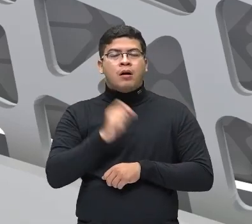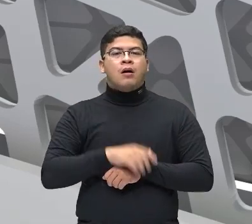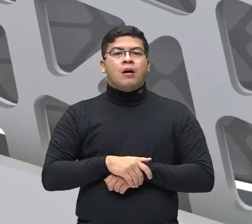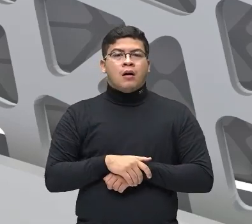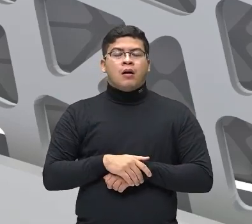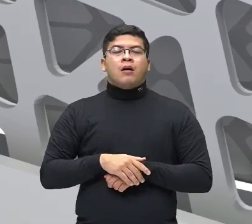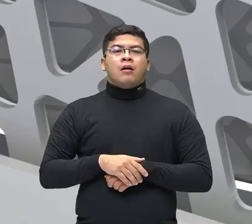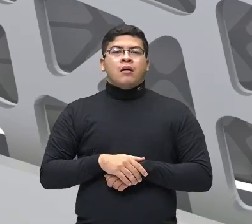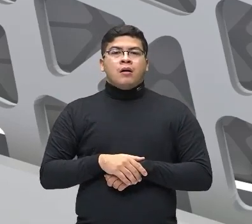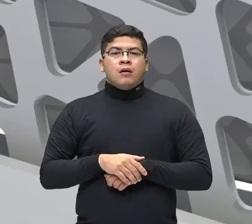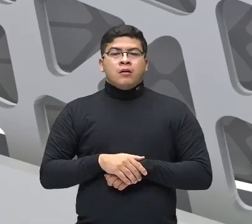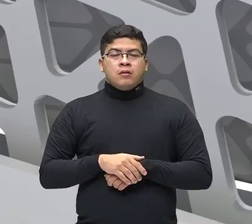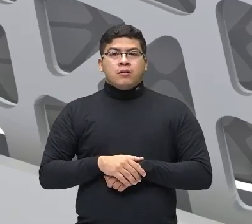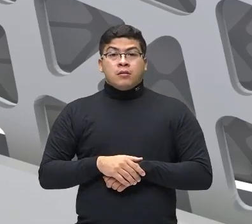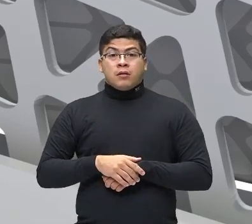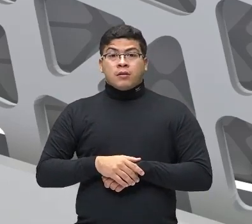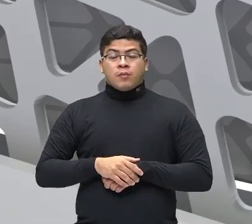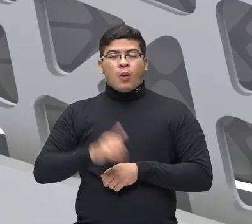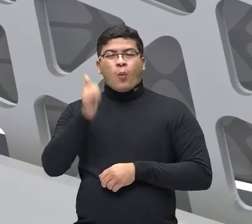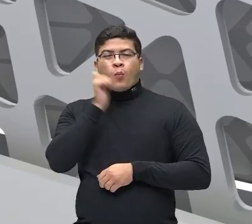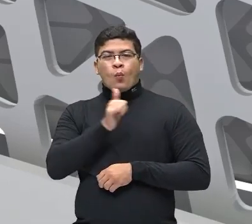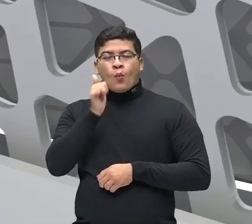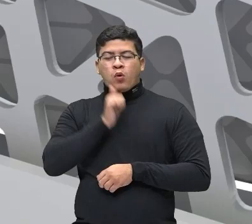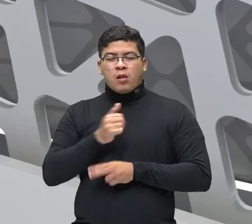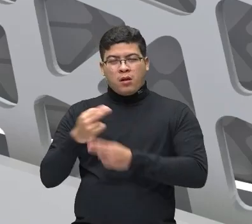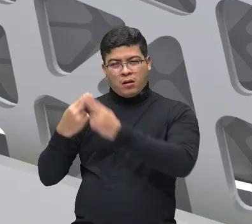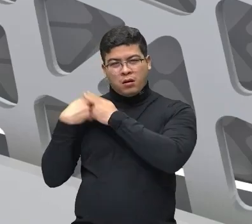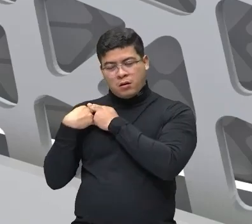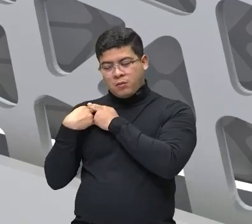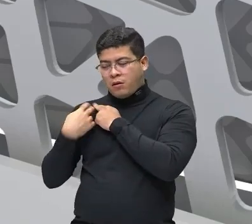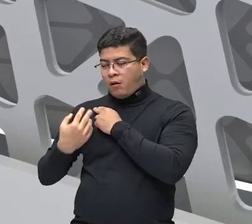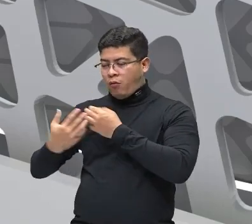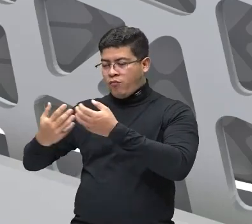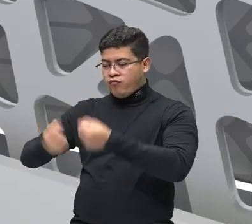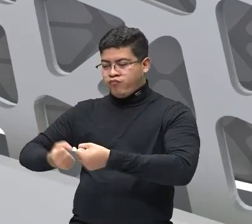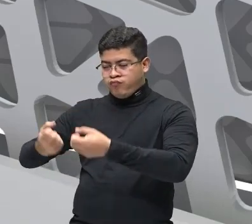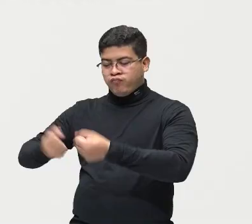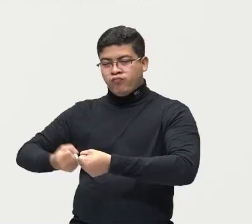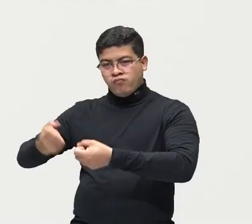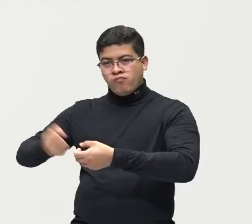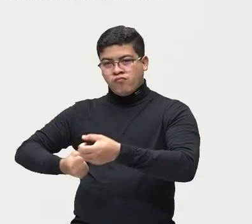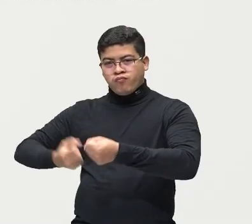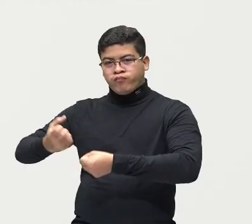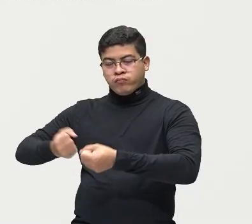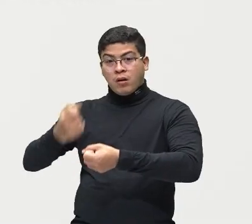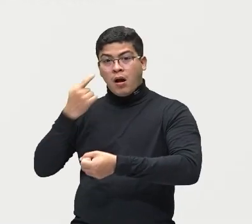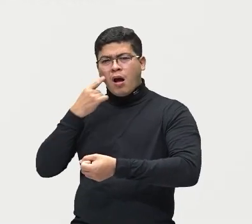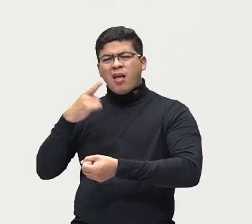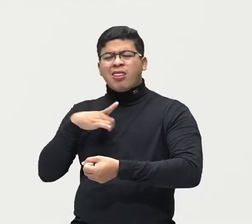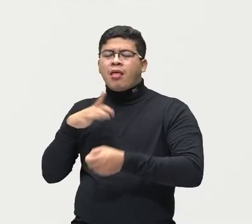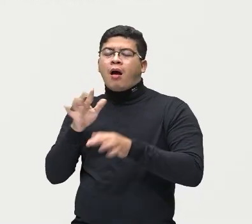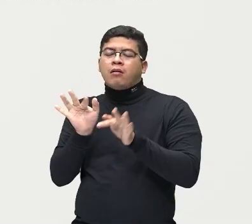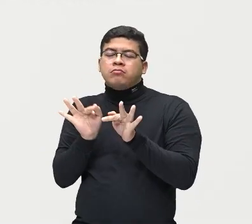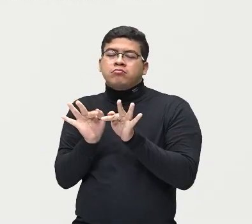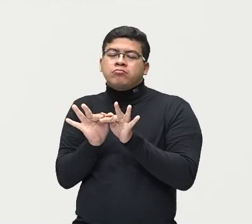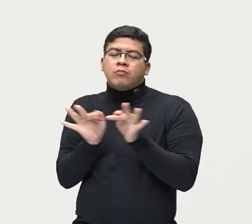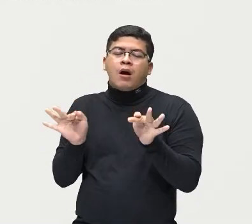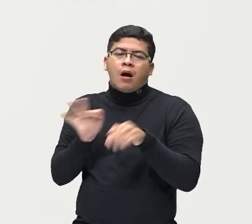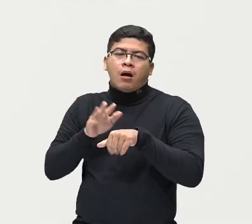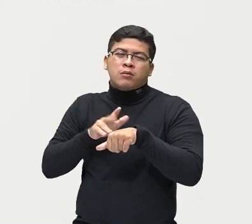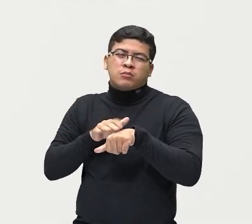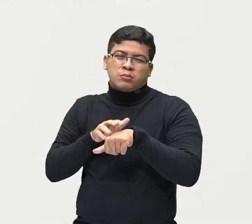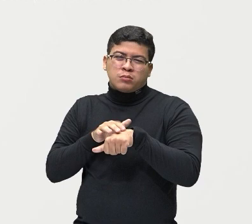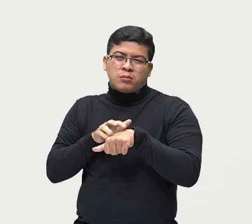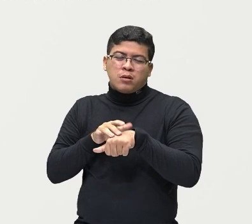responsáveis pela ordenha, quando expostas ali ao vírus bovino, tinham uma versão mais suave da